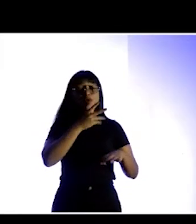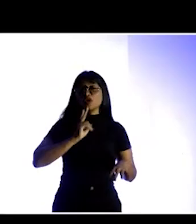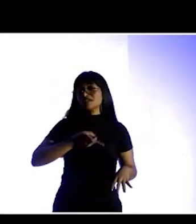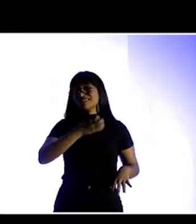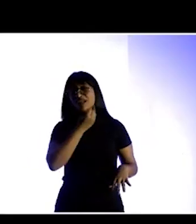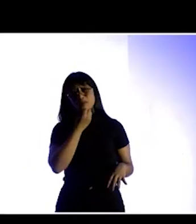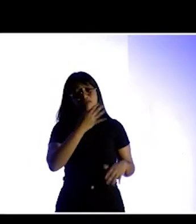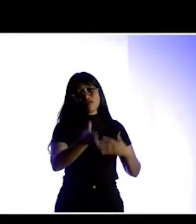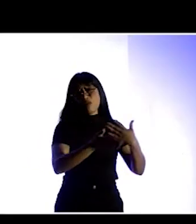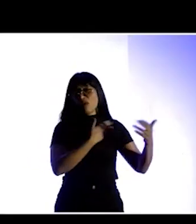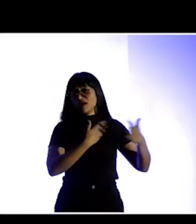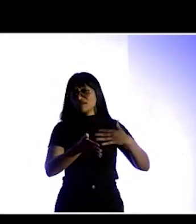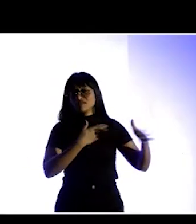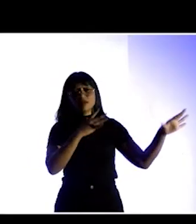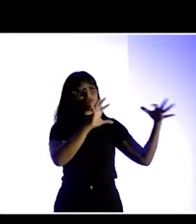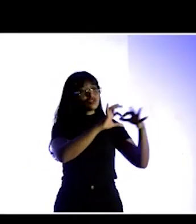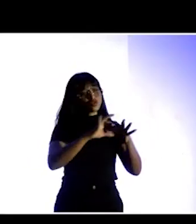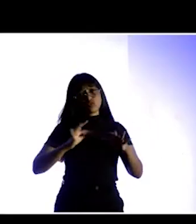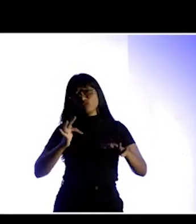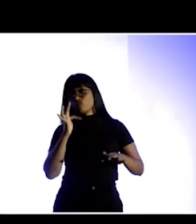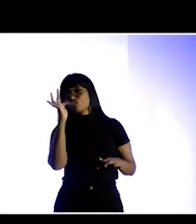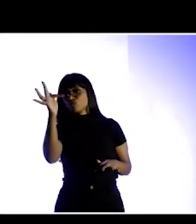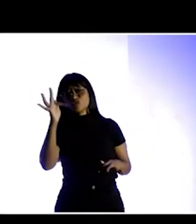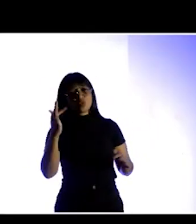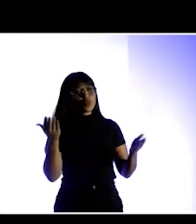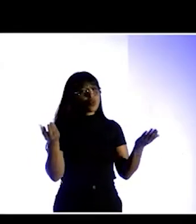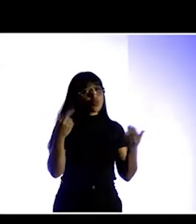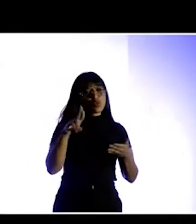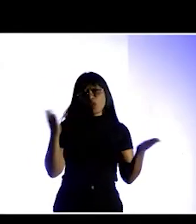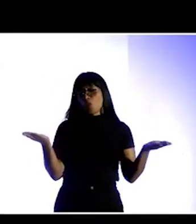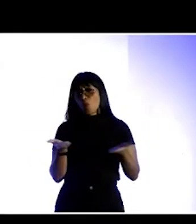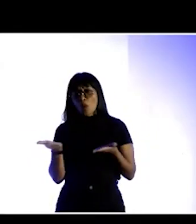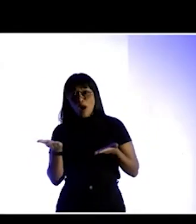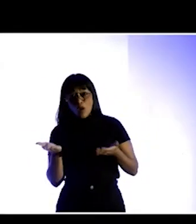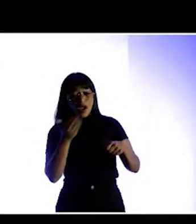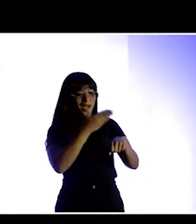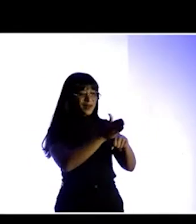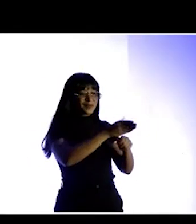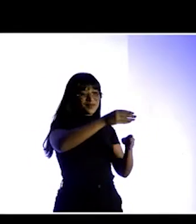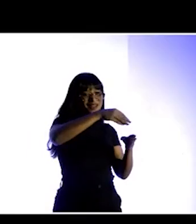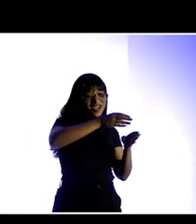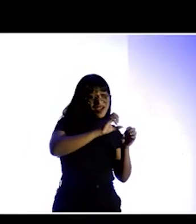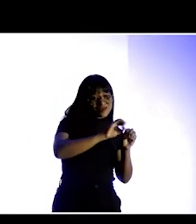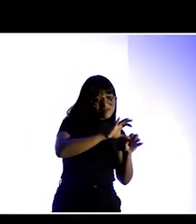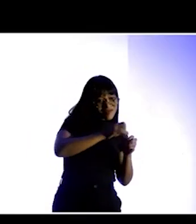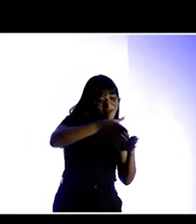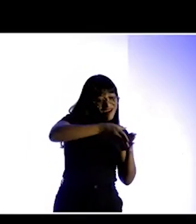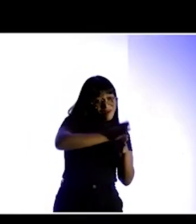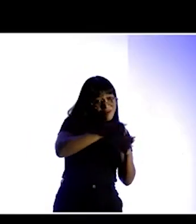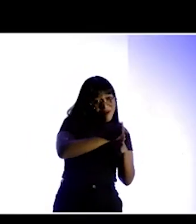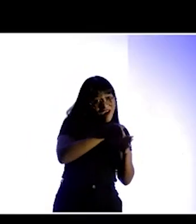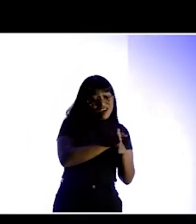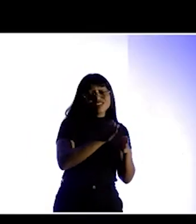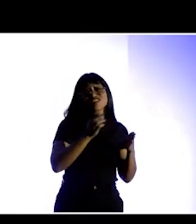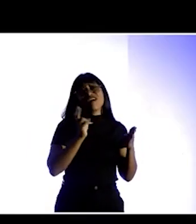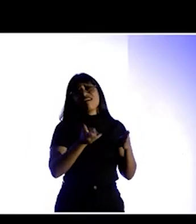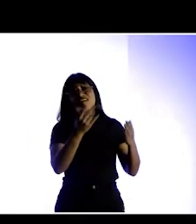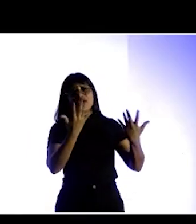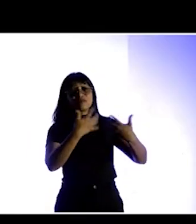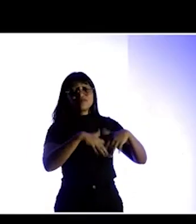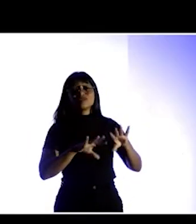sistema, independentemente do cenário que eu vá ter no futuro, é uma medida de baixíssimo arrependimento. Ela vai funcionar em qualquer cenário. A gente precisa pensar em